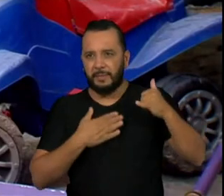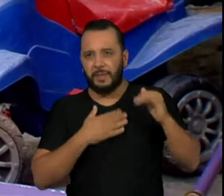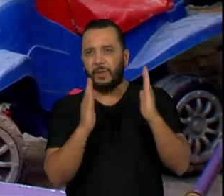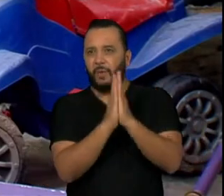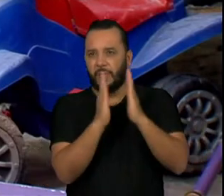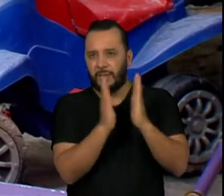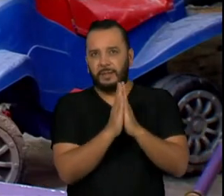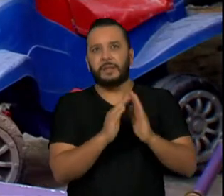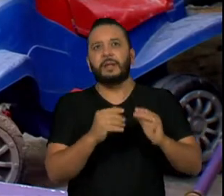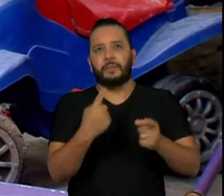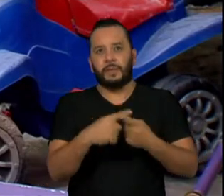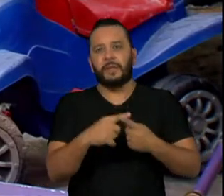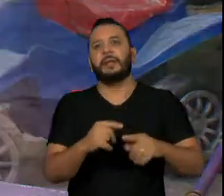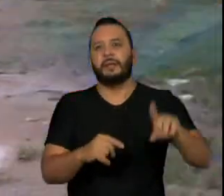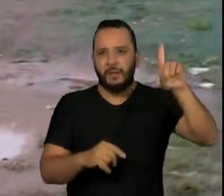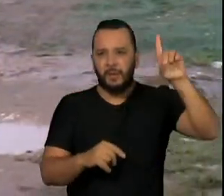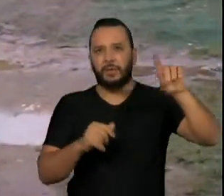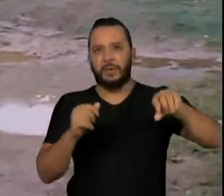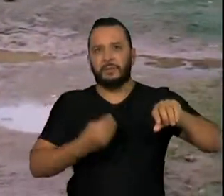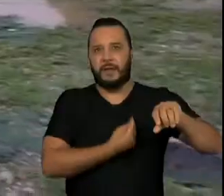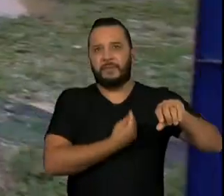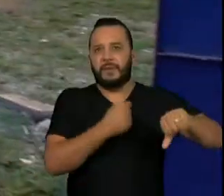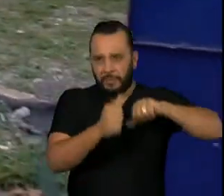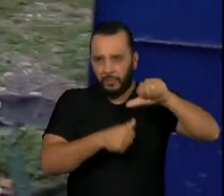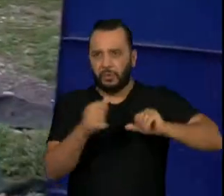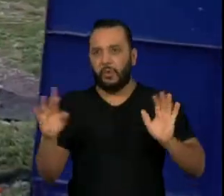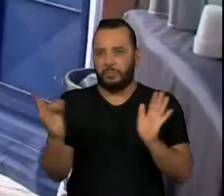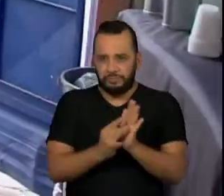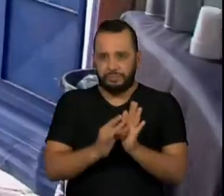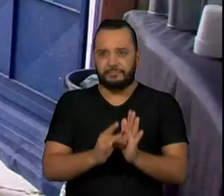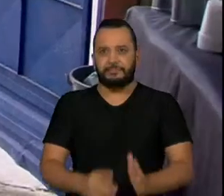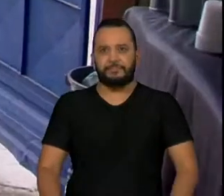sabem que Deus mudou realmente a minha vida.